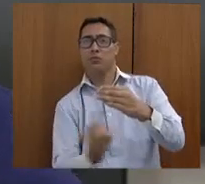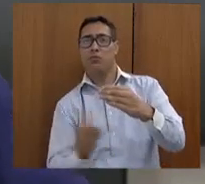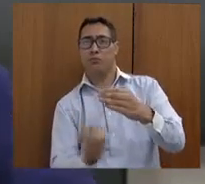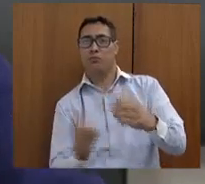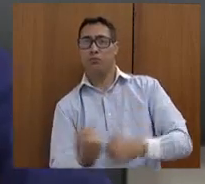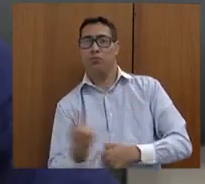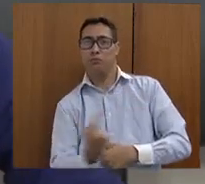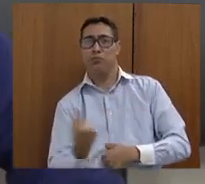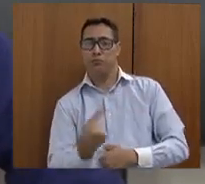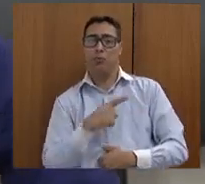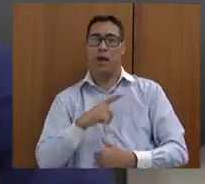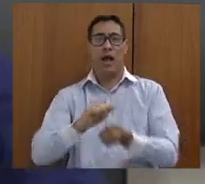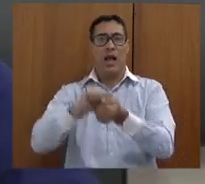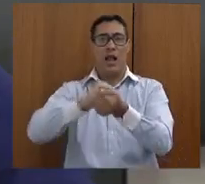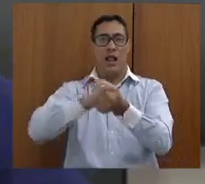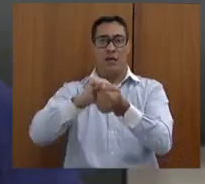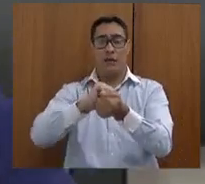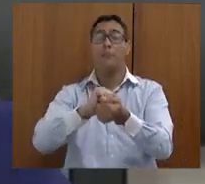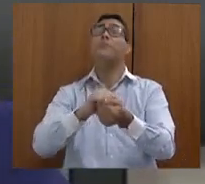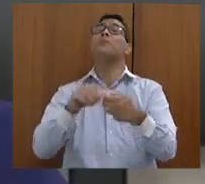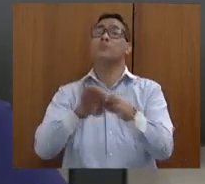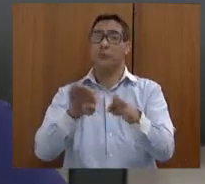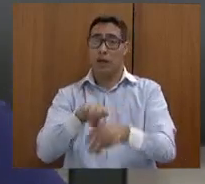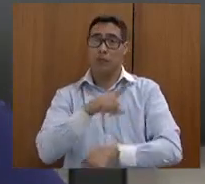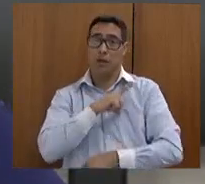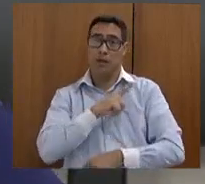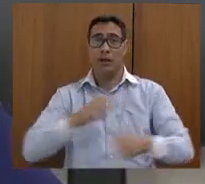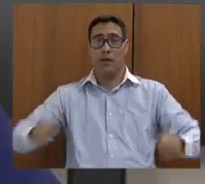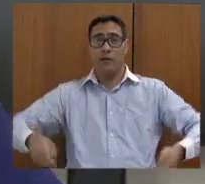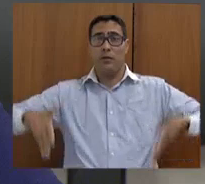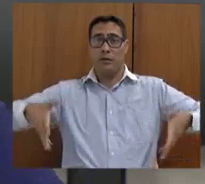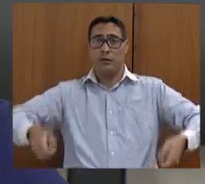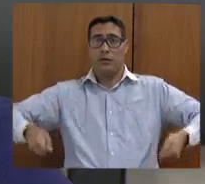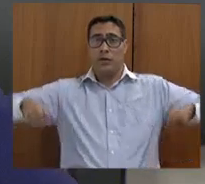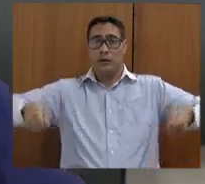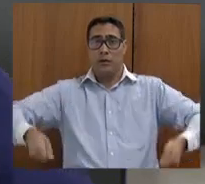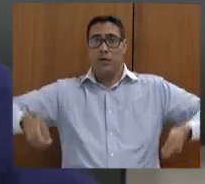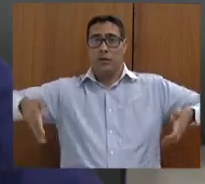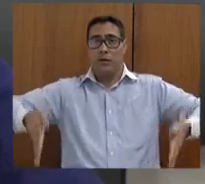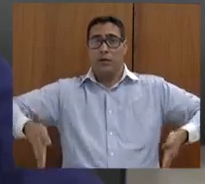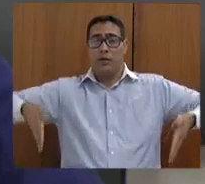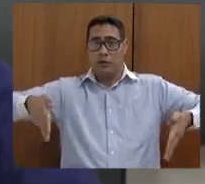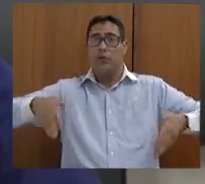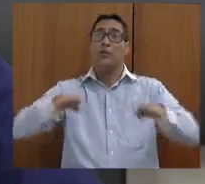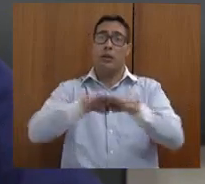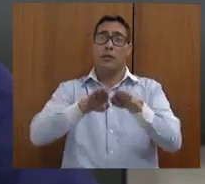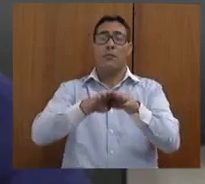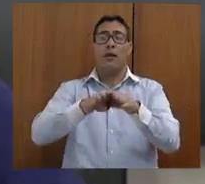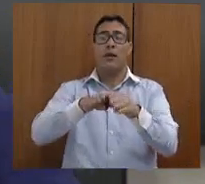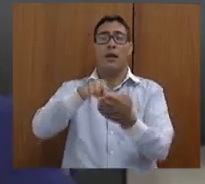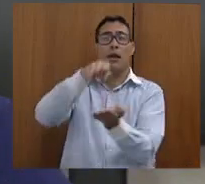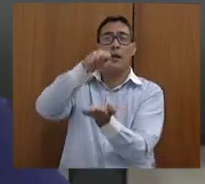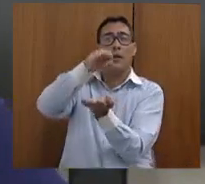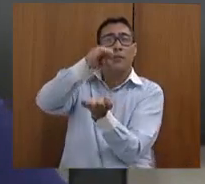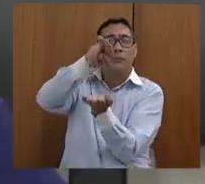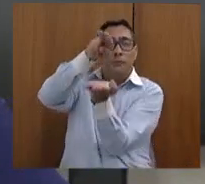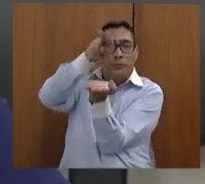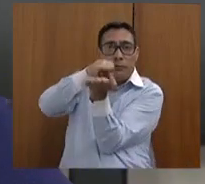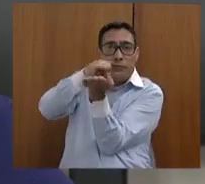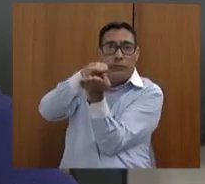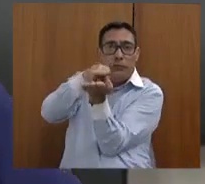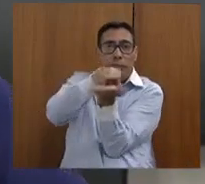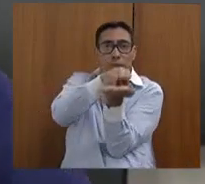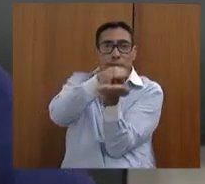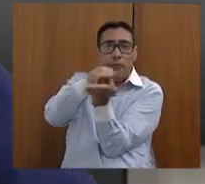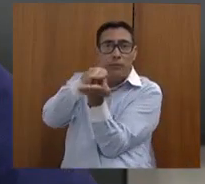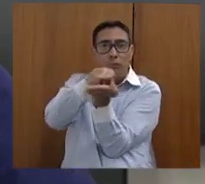colocamos as cadeiras de roda como obrigatório a marca como obrigatória porque para o diretor de escola para o